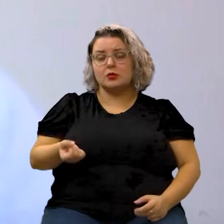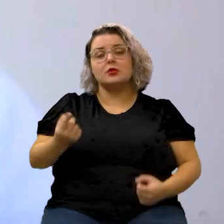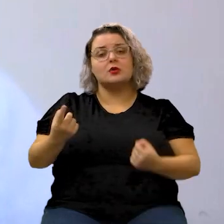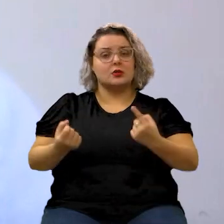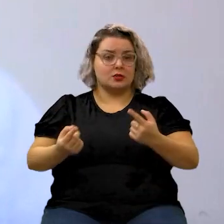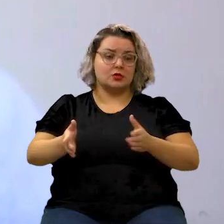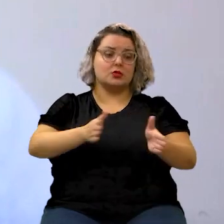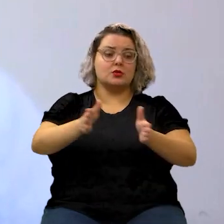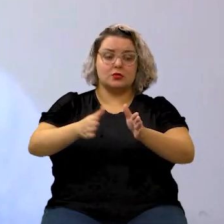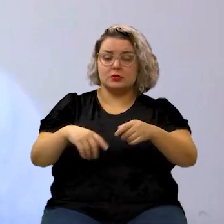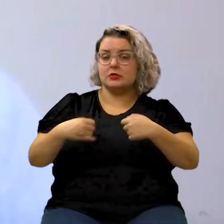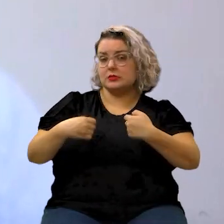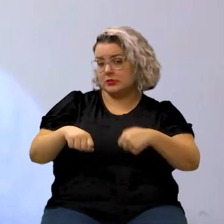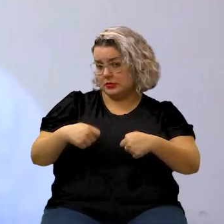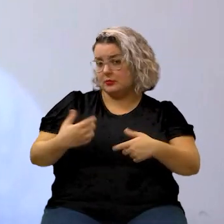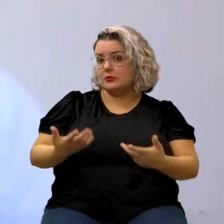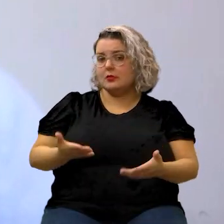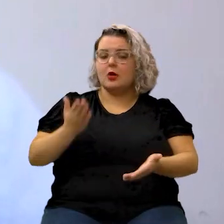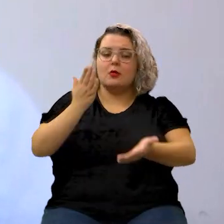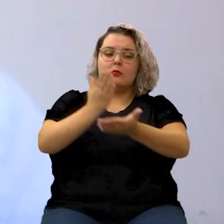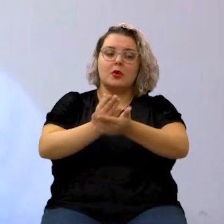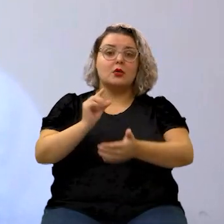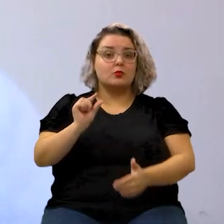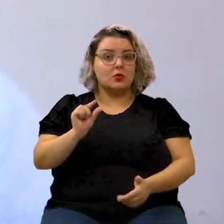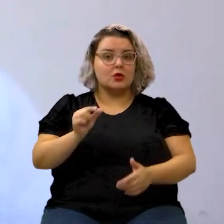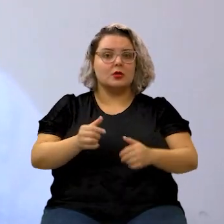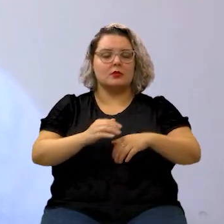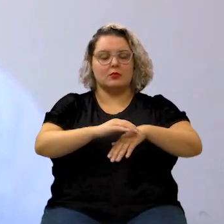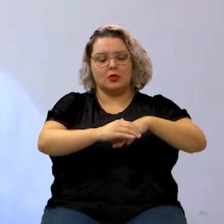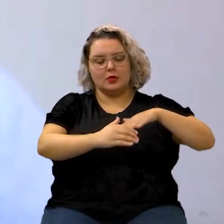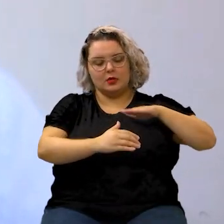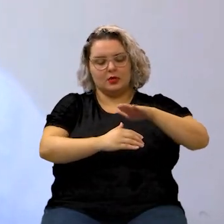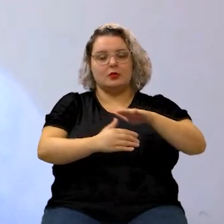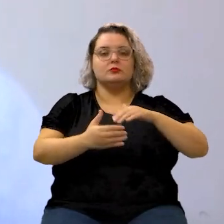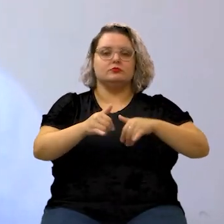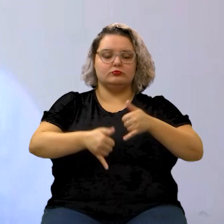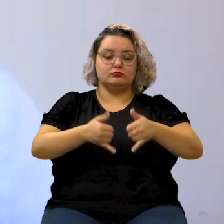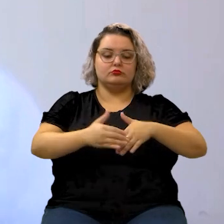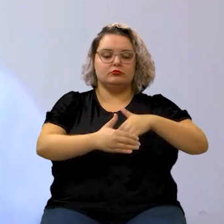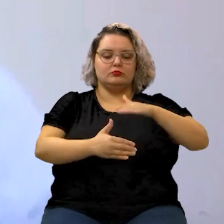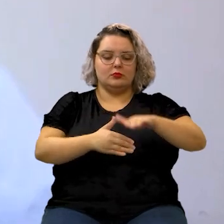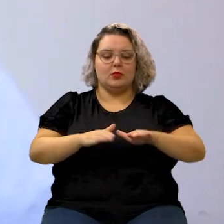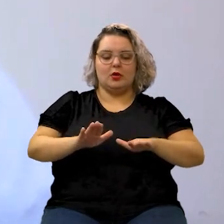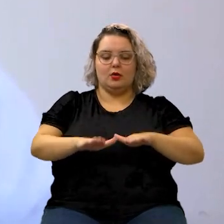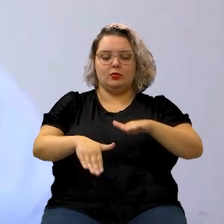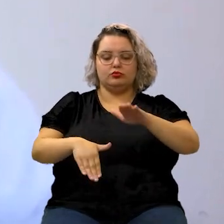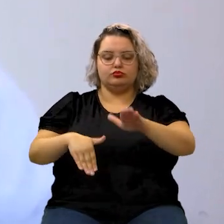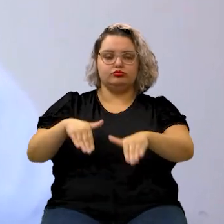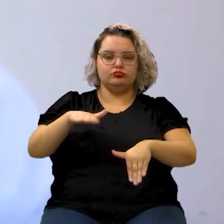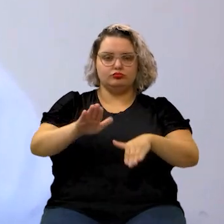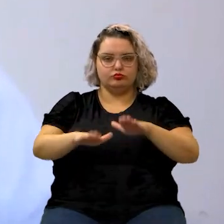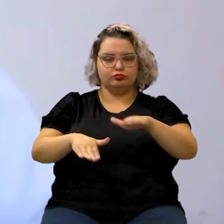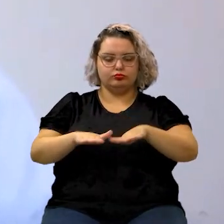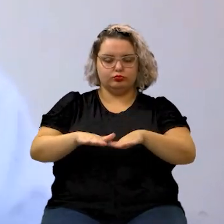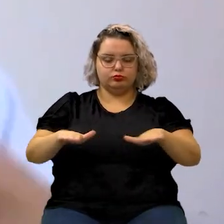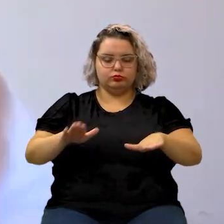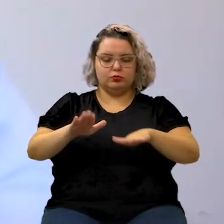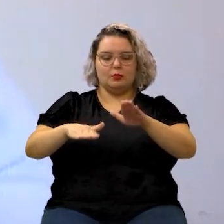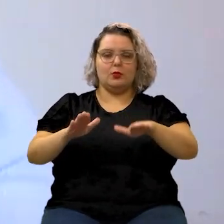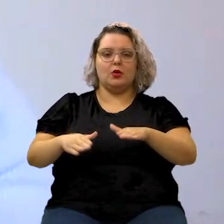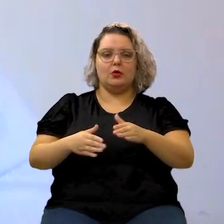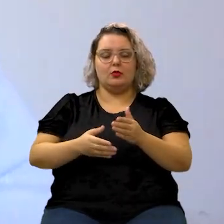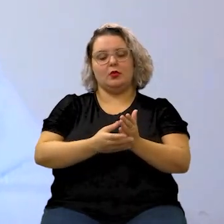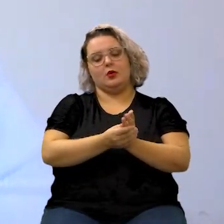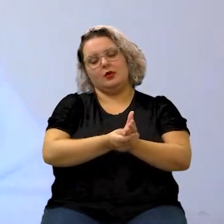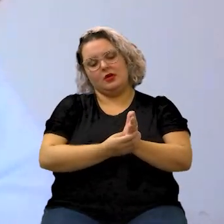Em alguns momentos, se precisa, para um pouquinho, tira o tênis, tira o sapato, pisa com o pé descalço no chão,